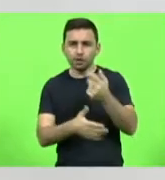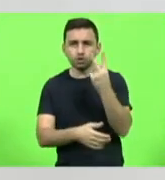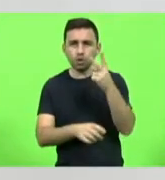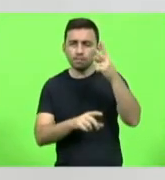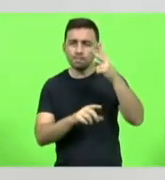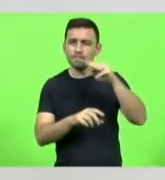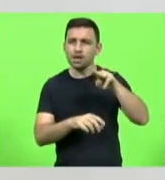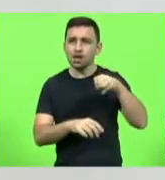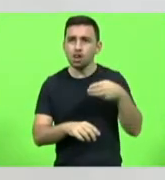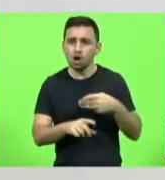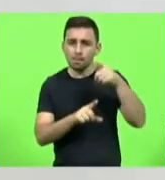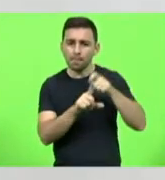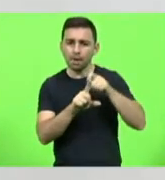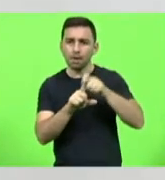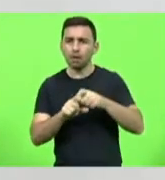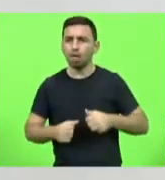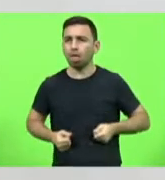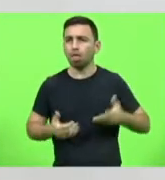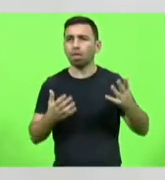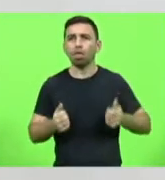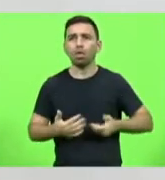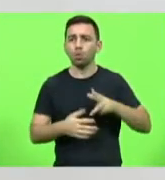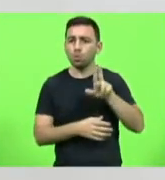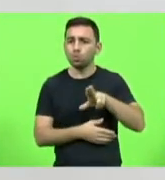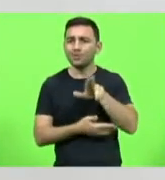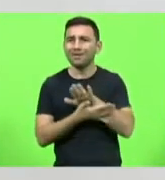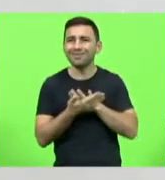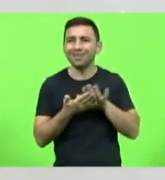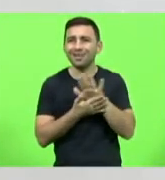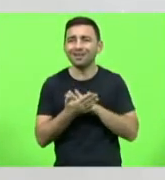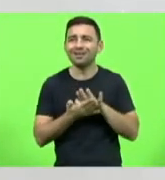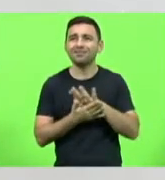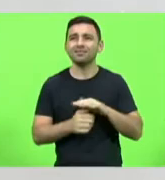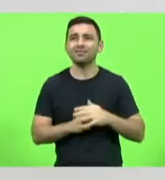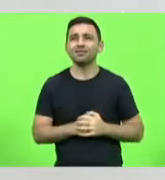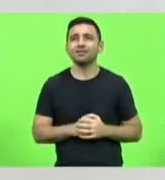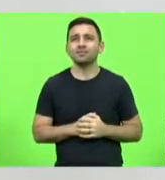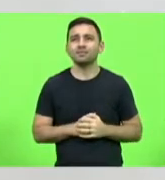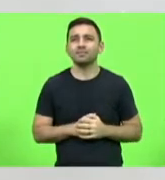julgados fora, né? Ele não estava sendo utilizado em absolutamente nada.